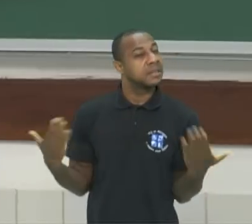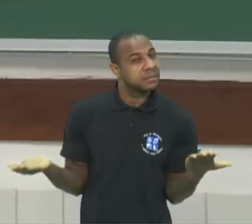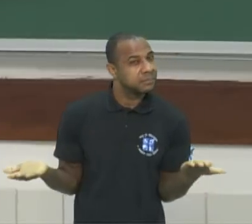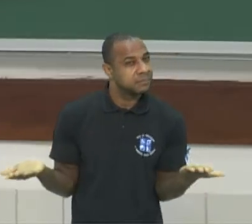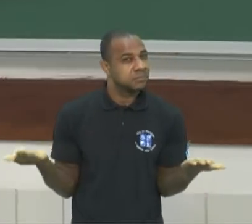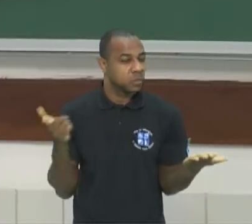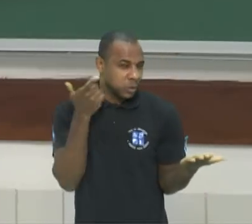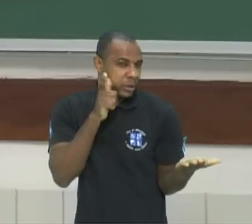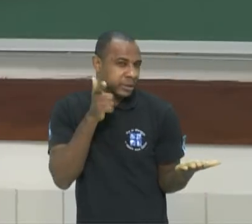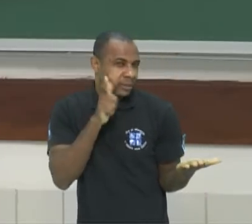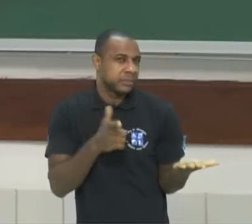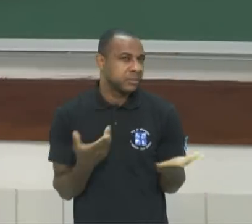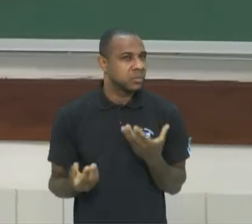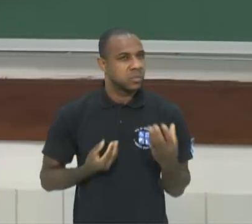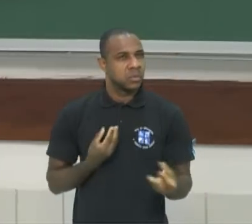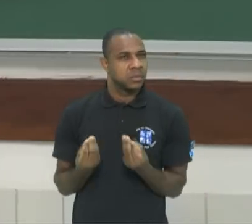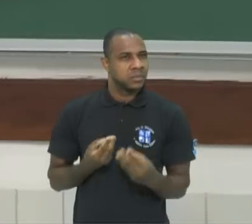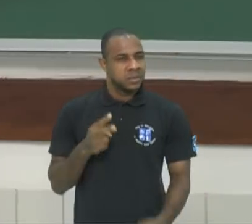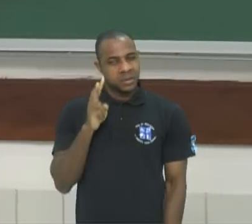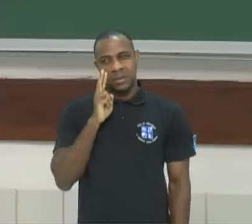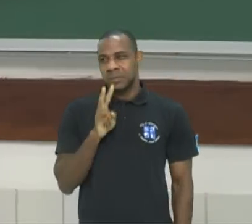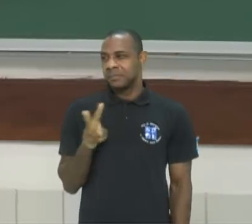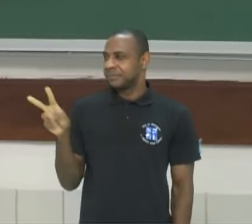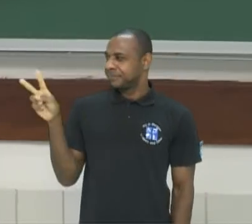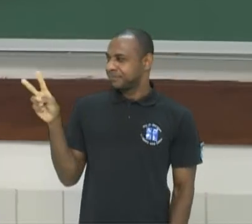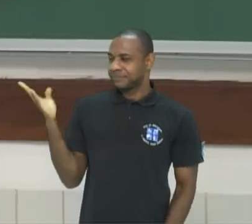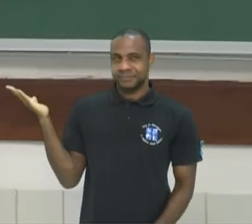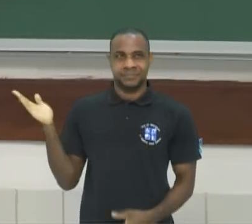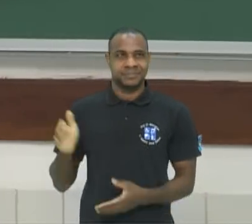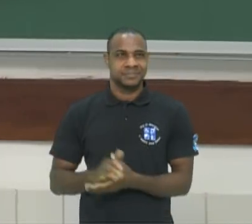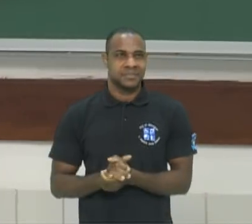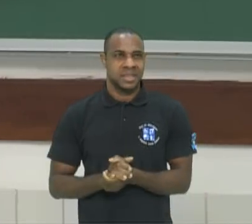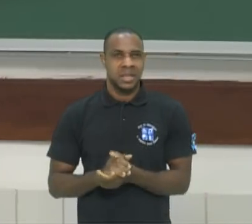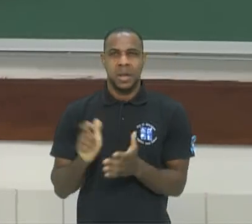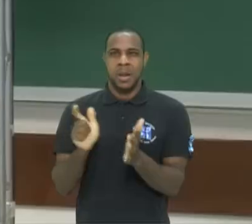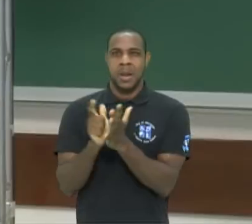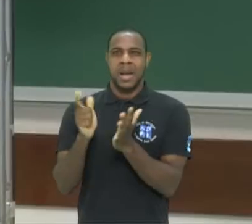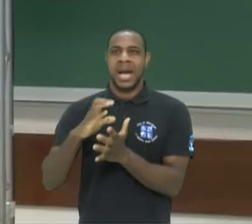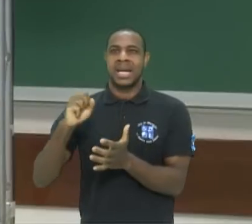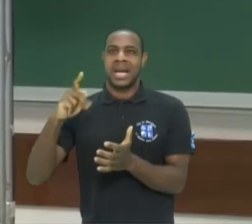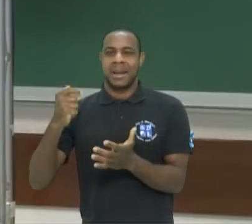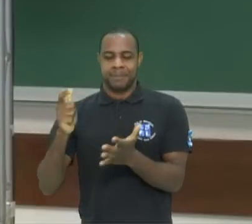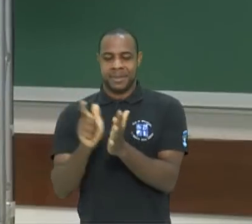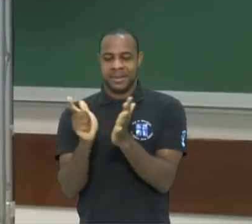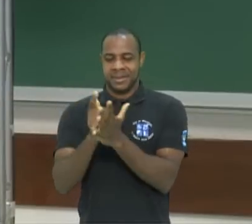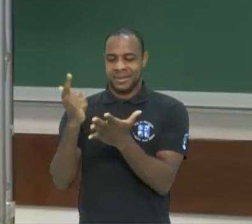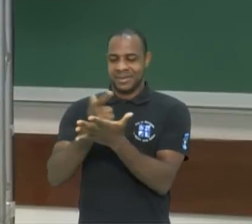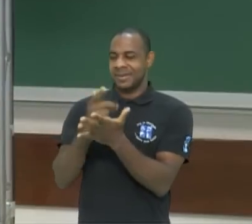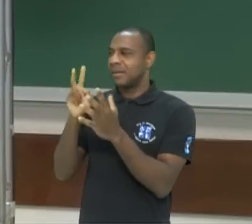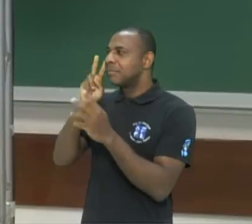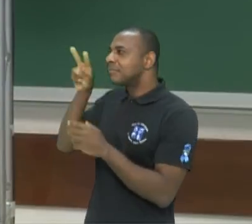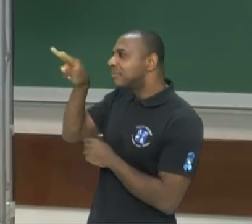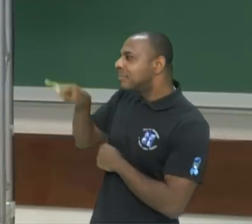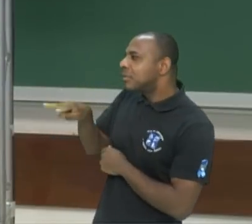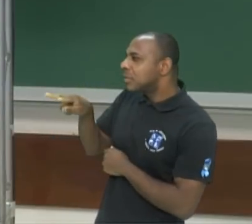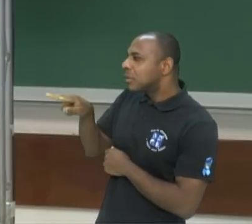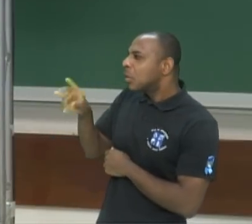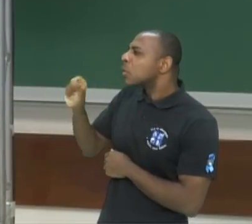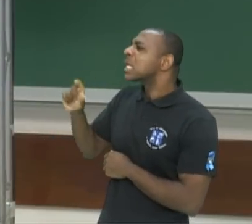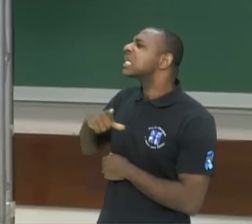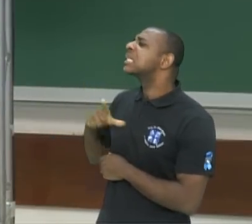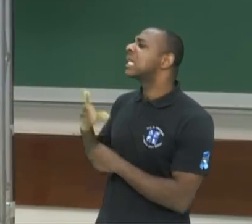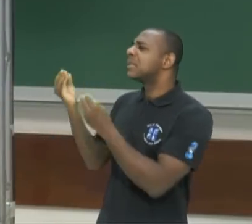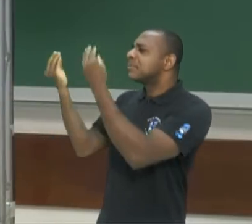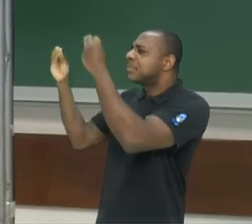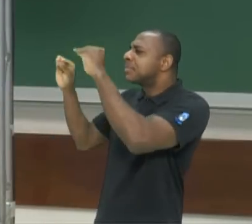Daí, conseguiram? Só olhar a primeira página. O que contém nela? Qual é o primeiro momento que você visualiza?